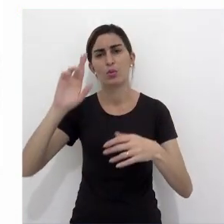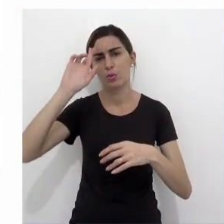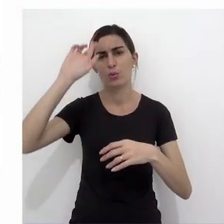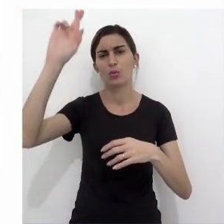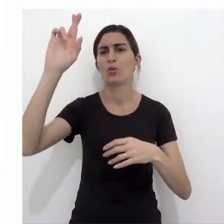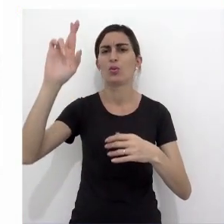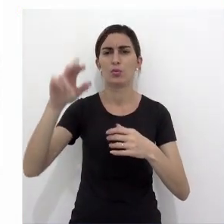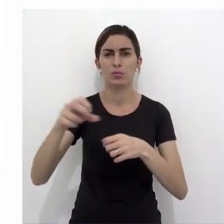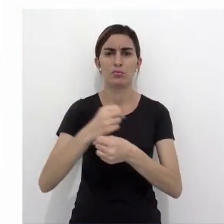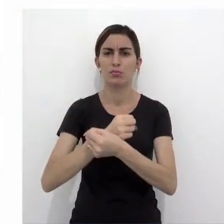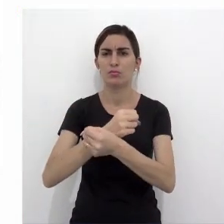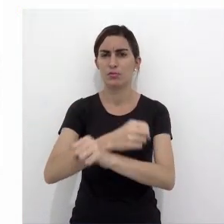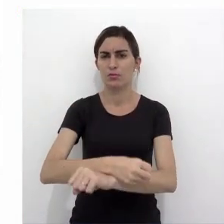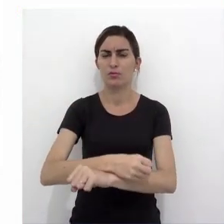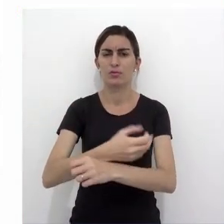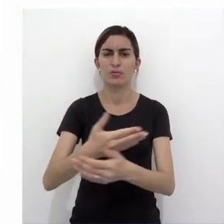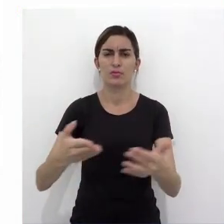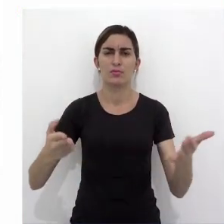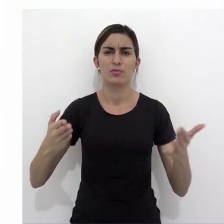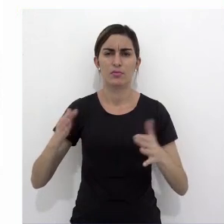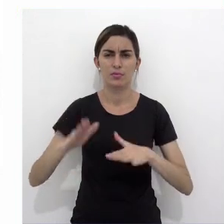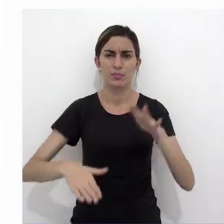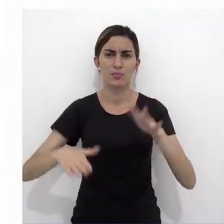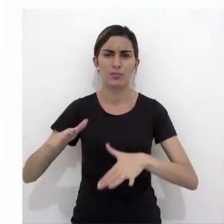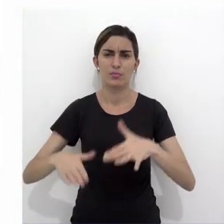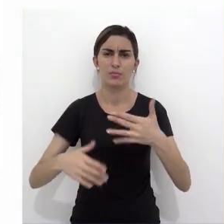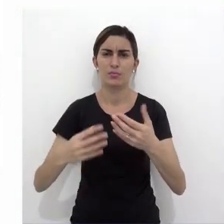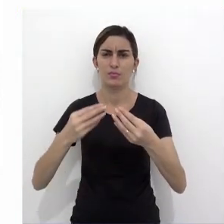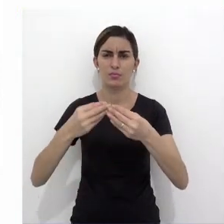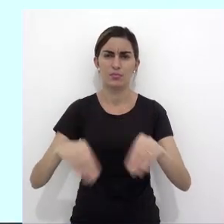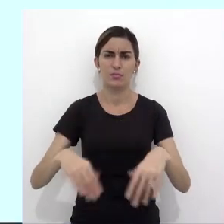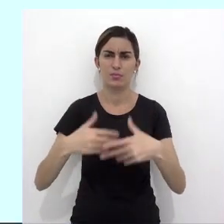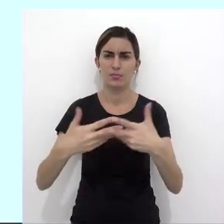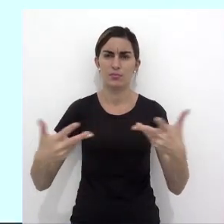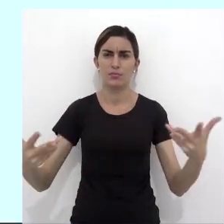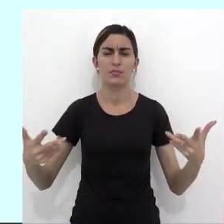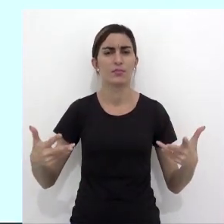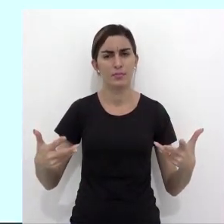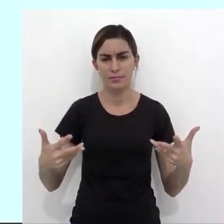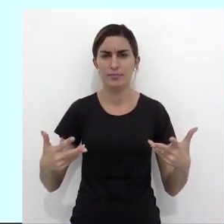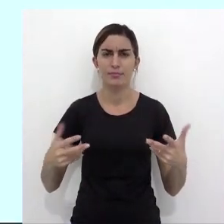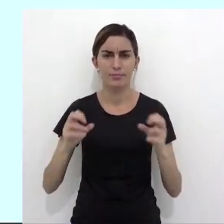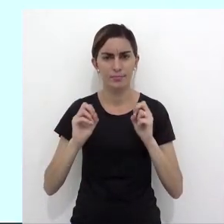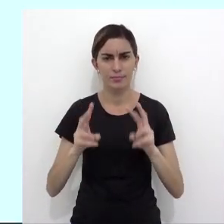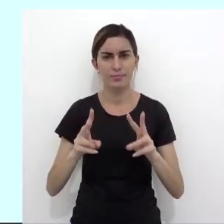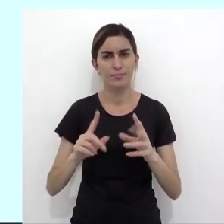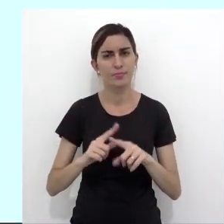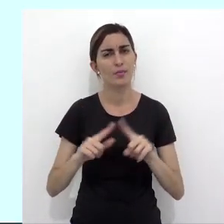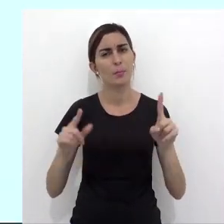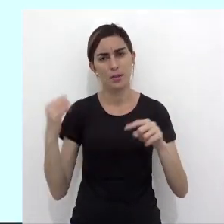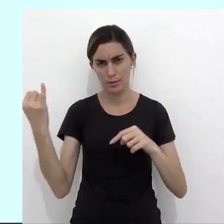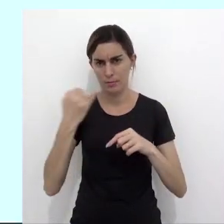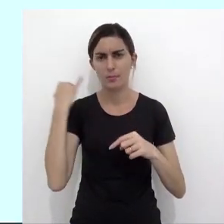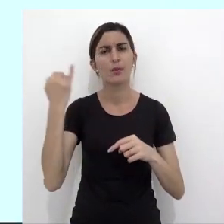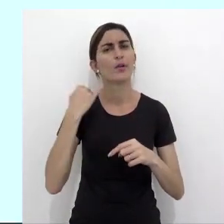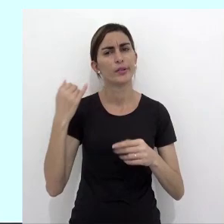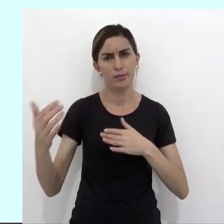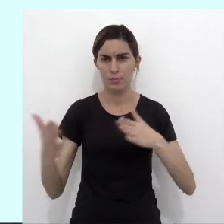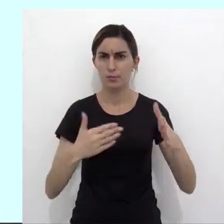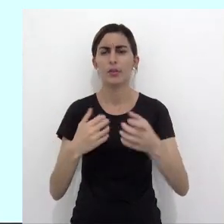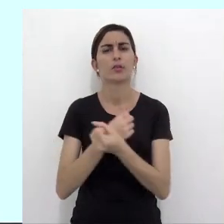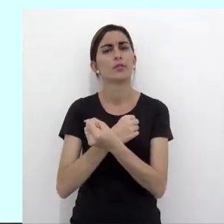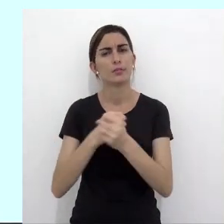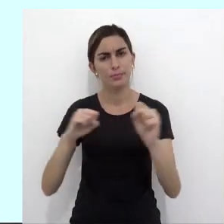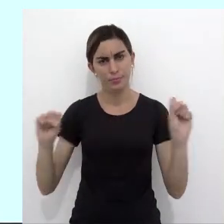escravo de possíveis prejuízos com esse escravo. Okay? Mas foi importante para o processo de abolição da